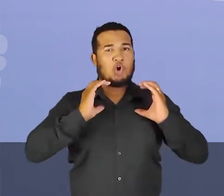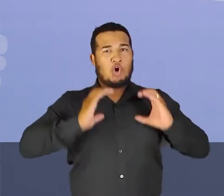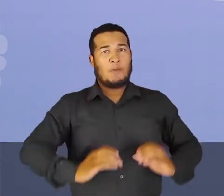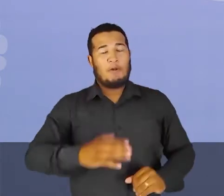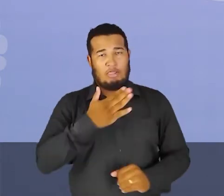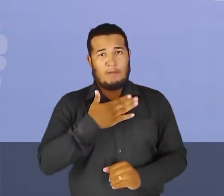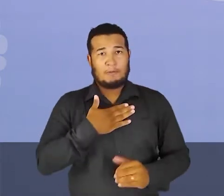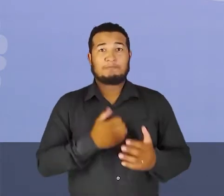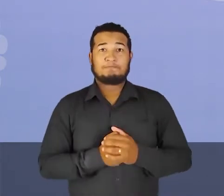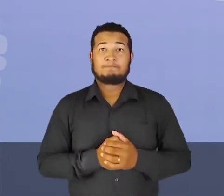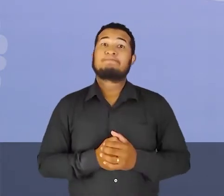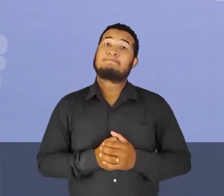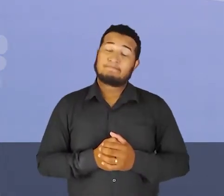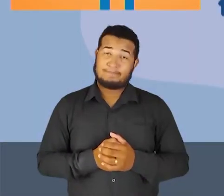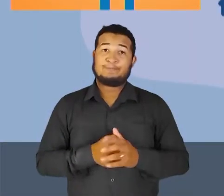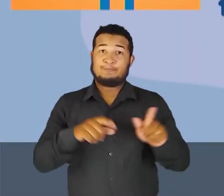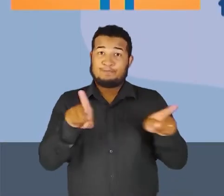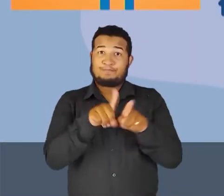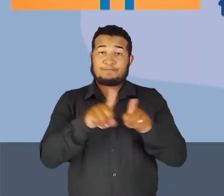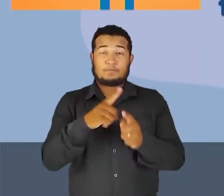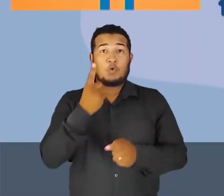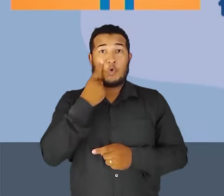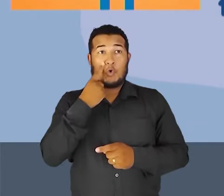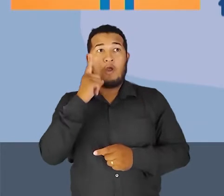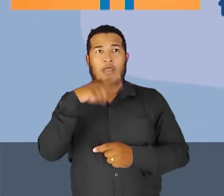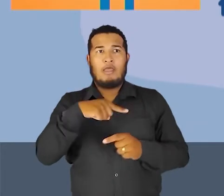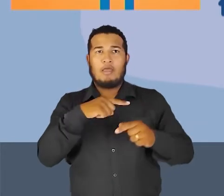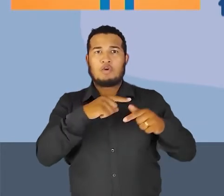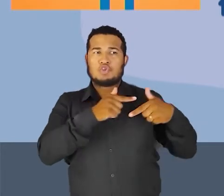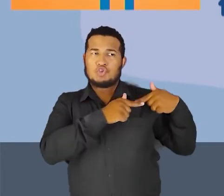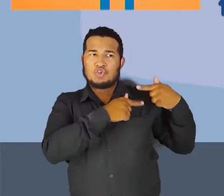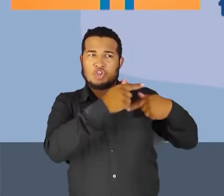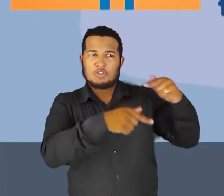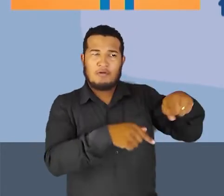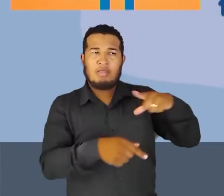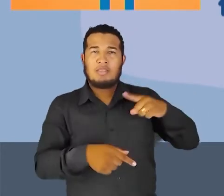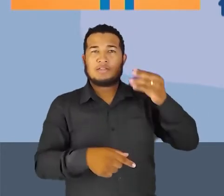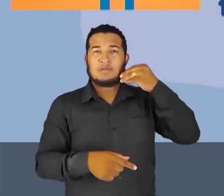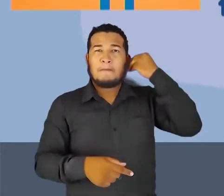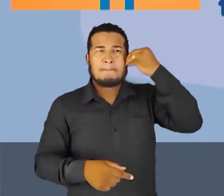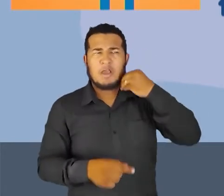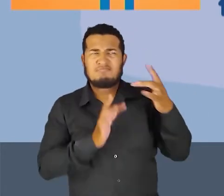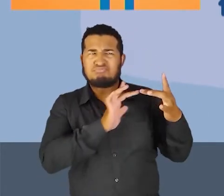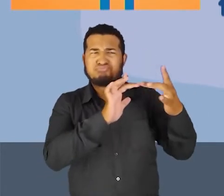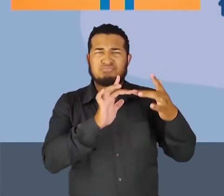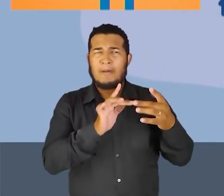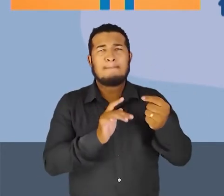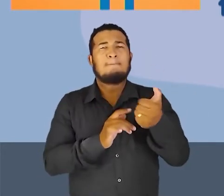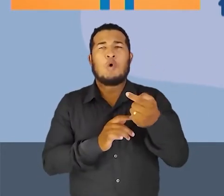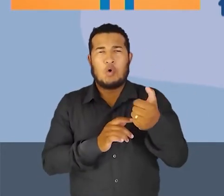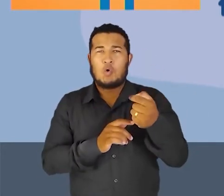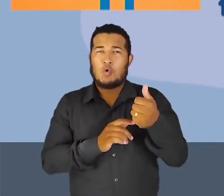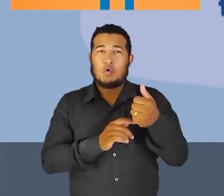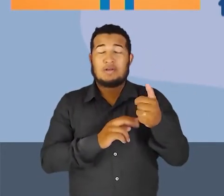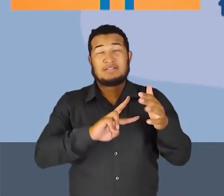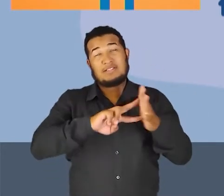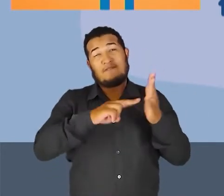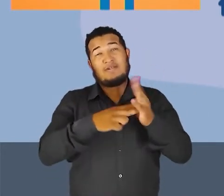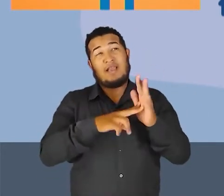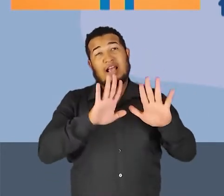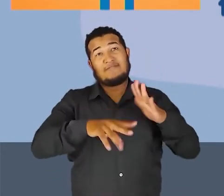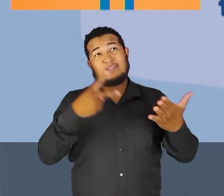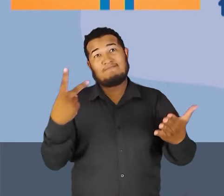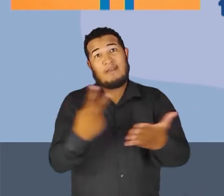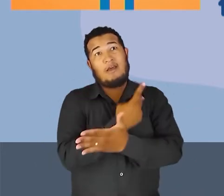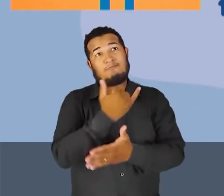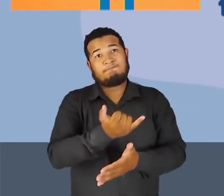próprio comportamento. Além disso, voltemos lá na tela, ó, gerações que têm menos experiências, tá? Maior margem para